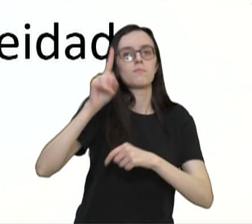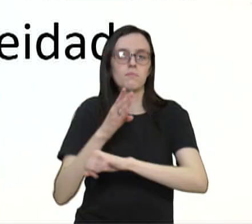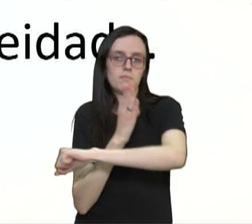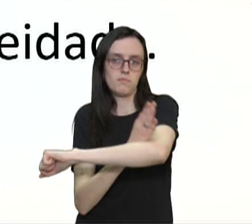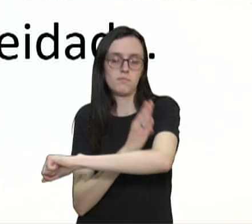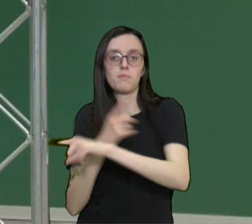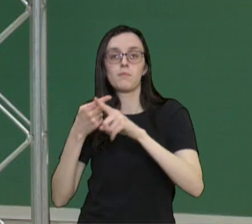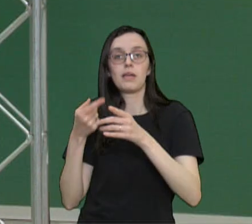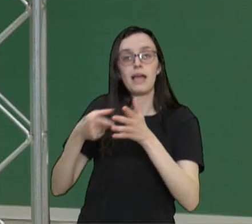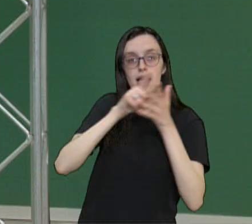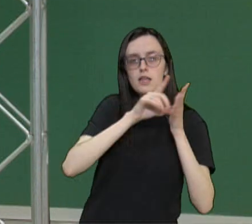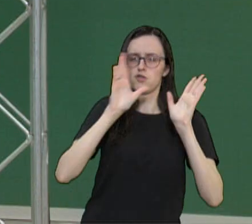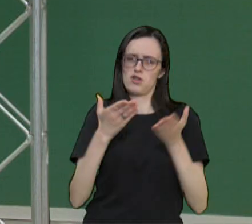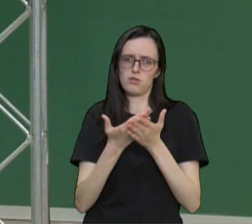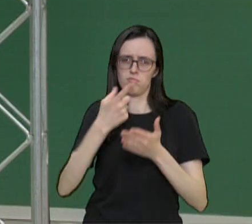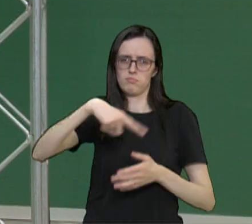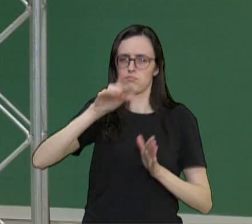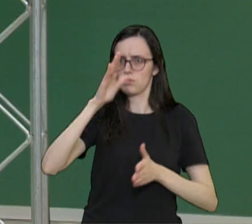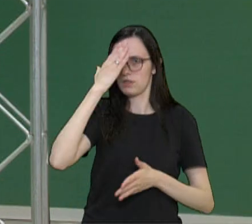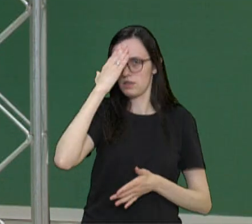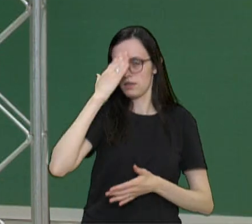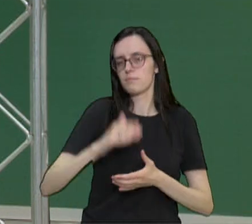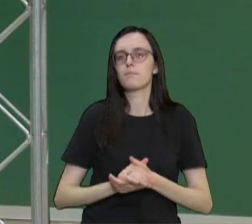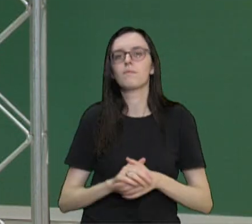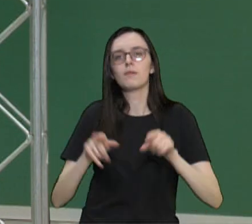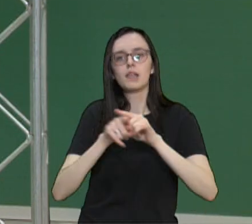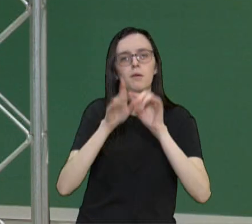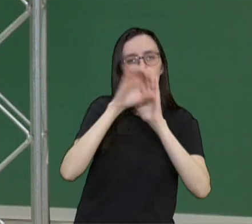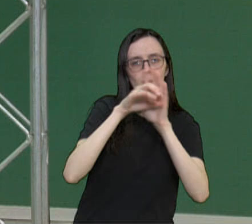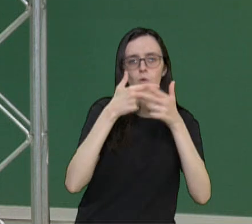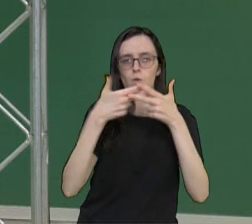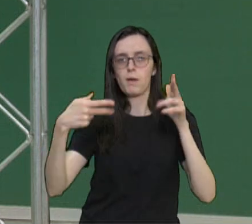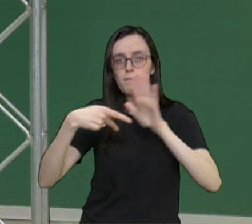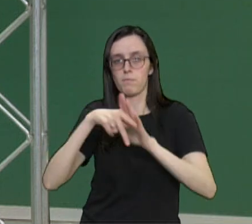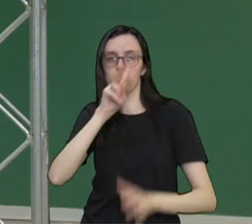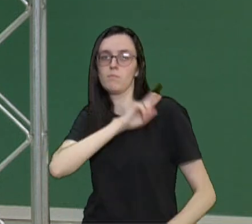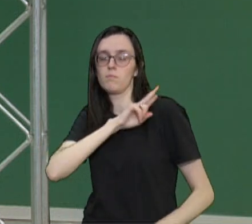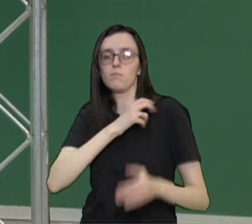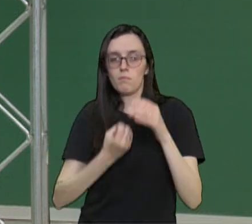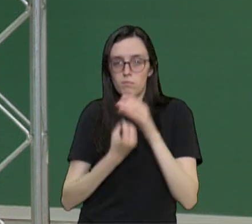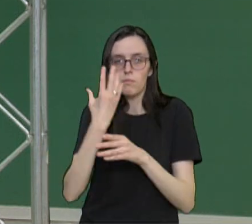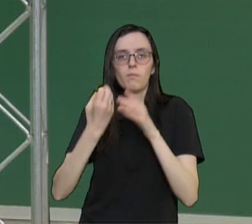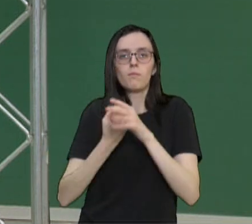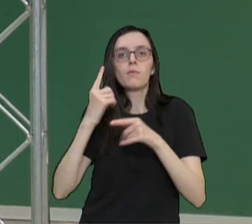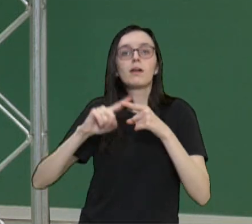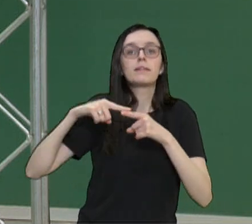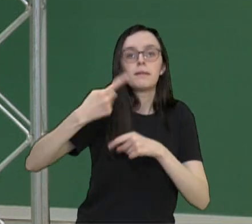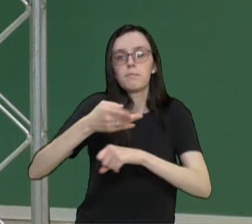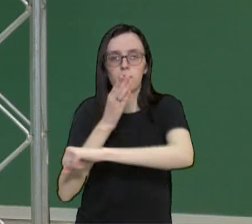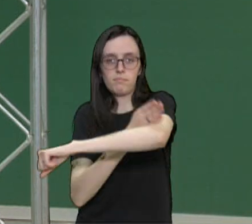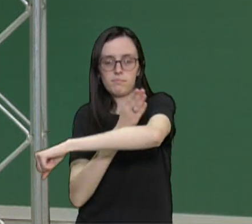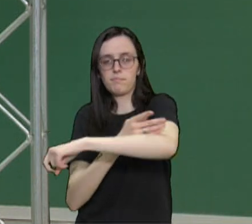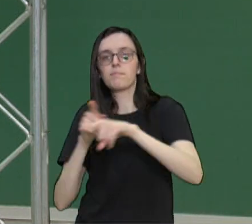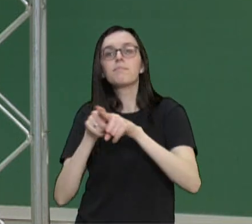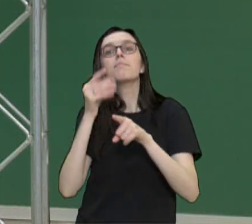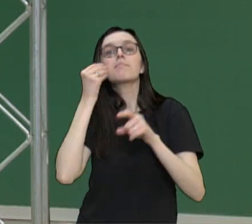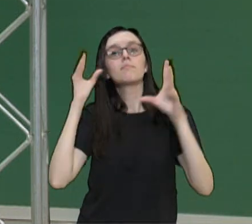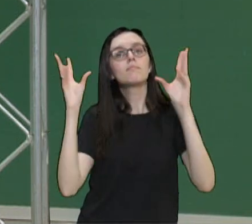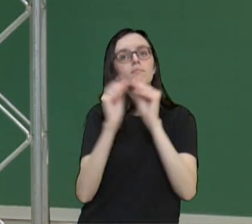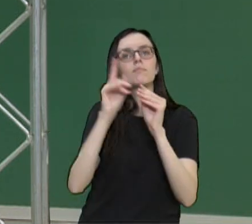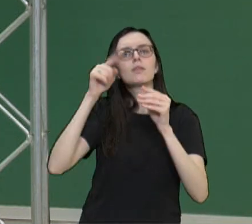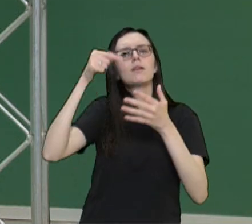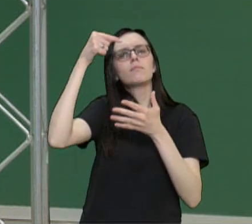Porque antes vocês já estudaram, né? E o conteúdo do segundo ano é sempre o que surgiram após a Idade Média. Sintetizar e